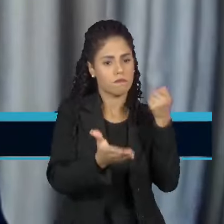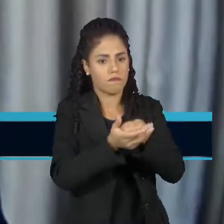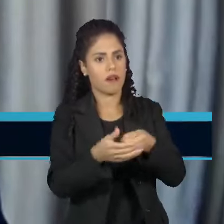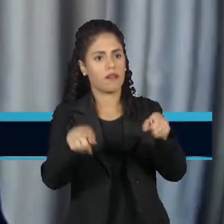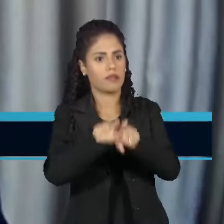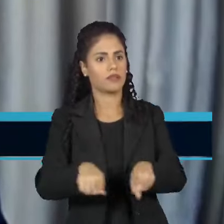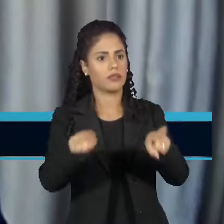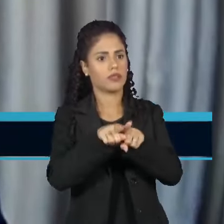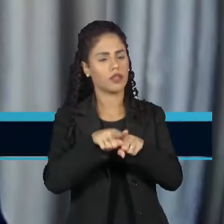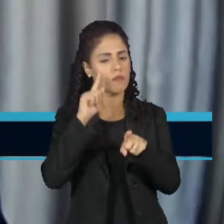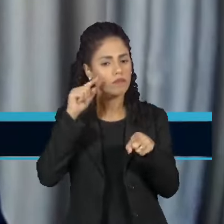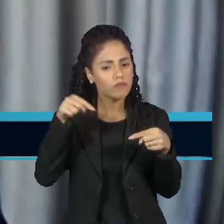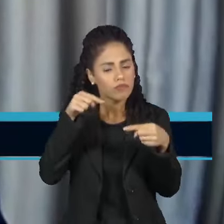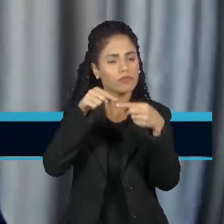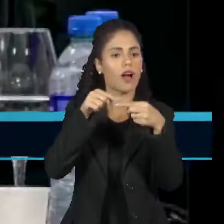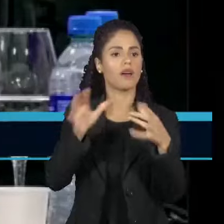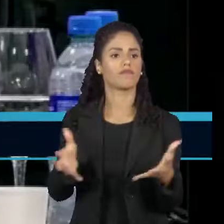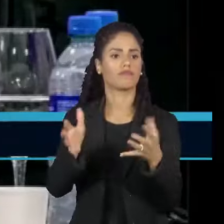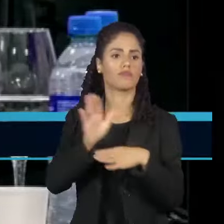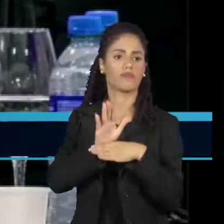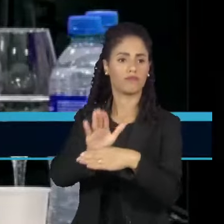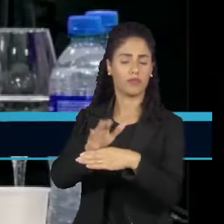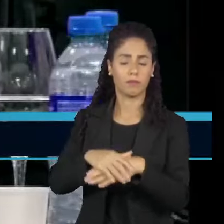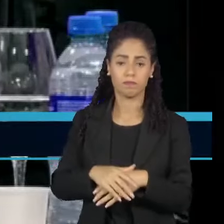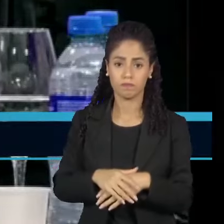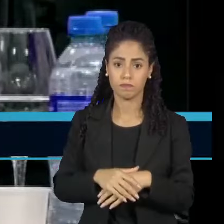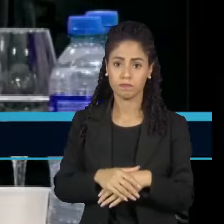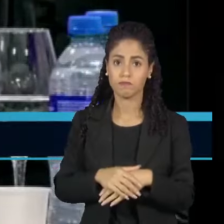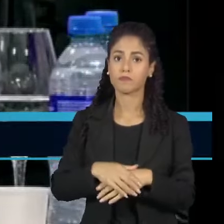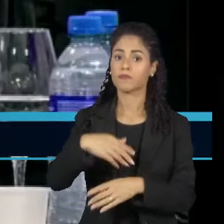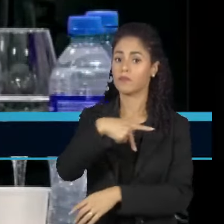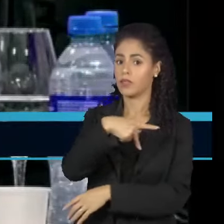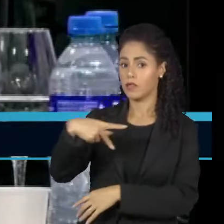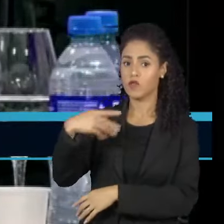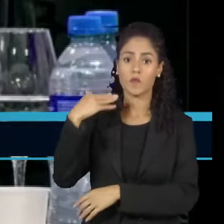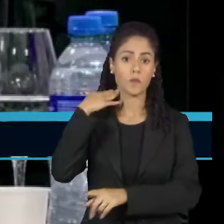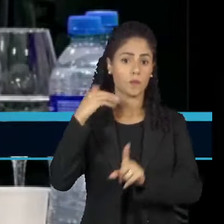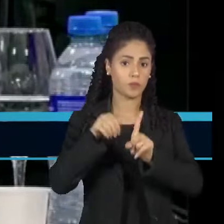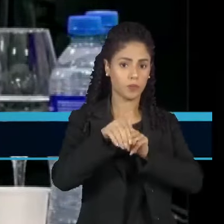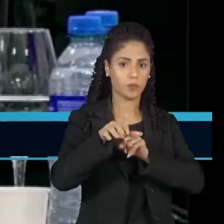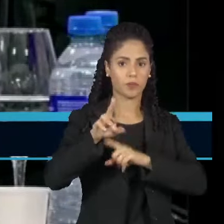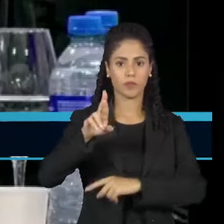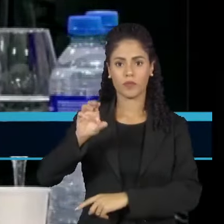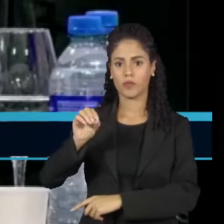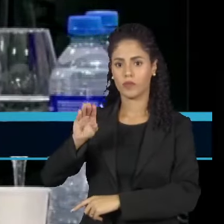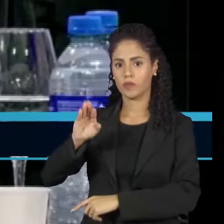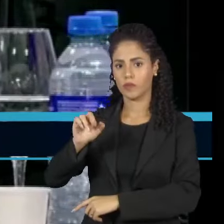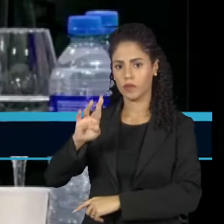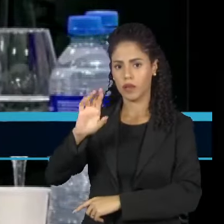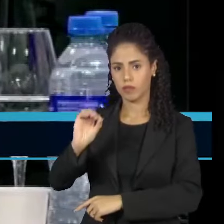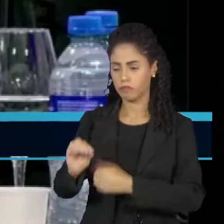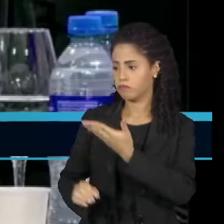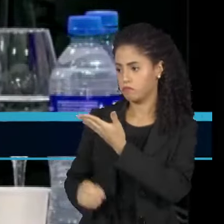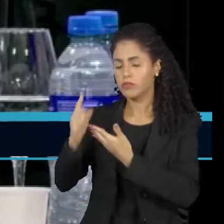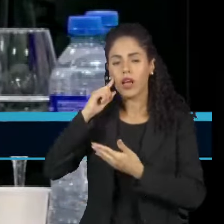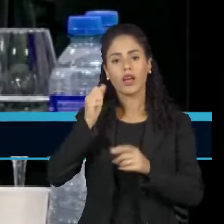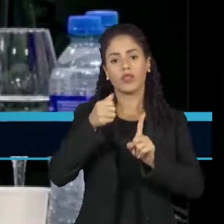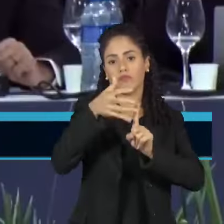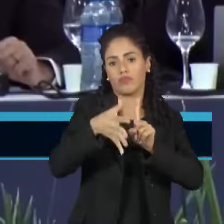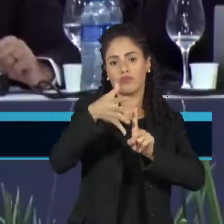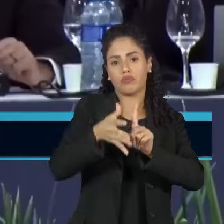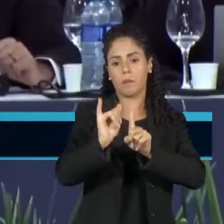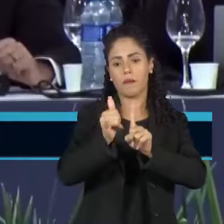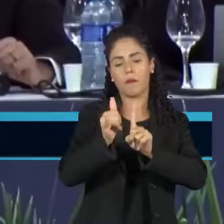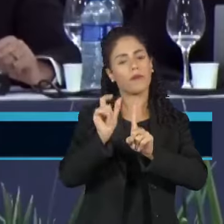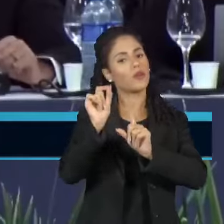focar apenas em soluções nacionais. Já o presidente do Banco Central, Roberto Campos Neto, em discurso em inglês,